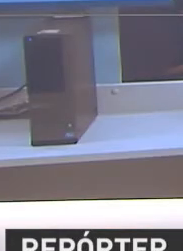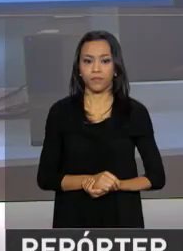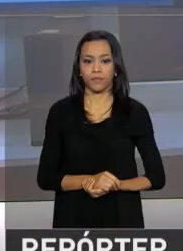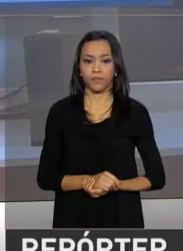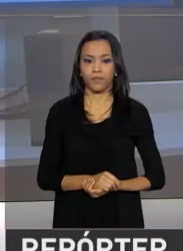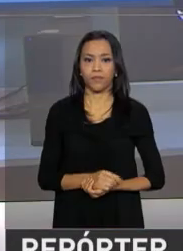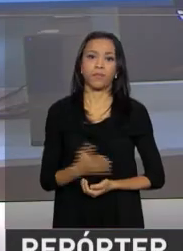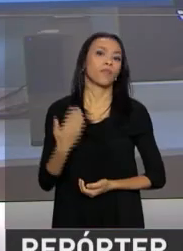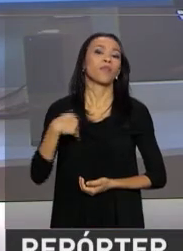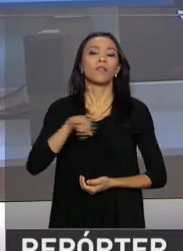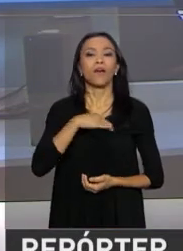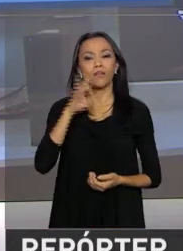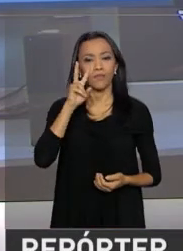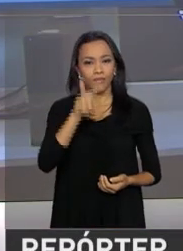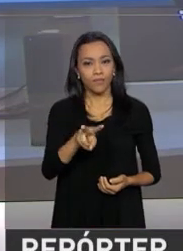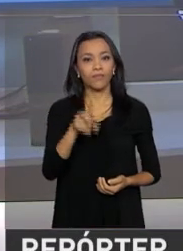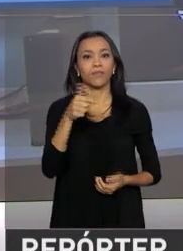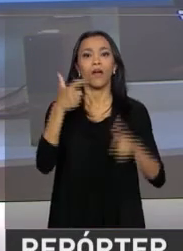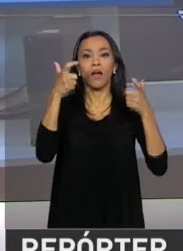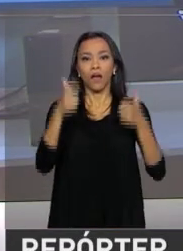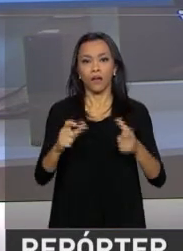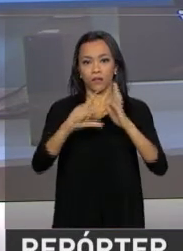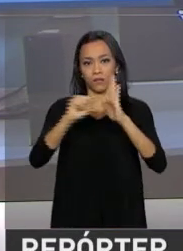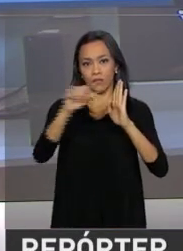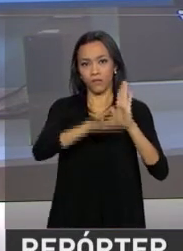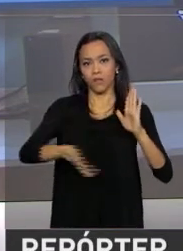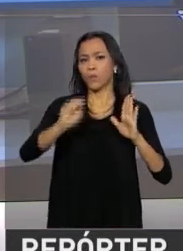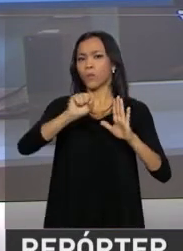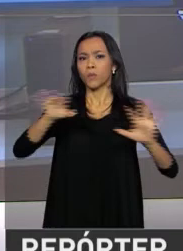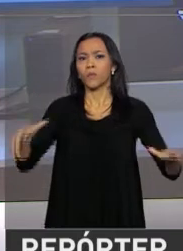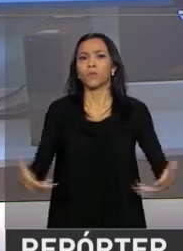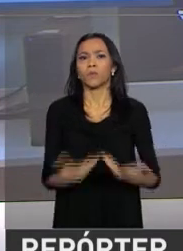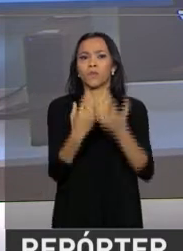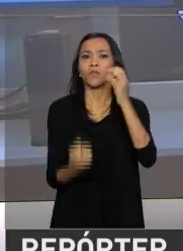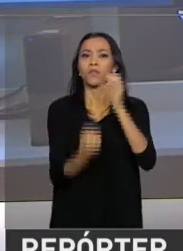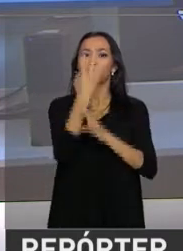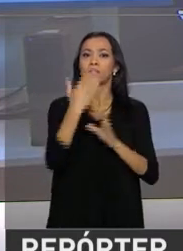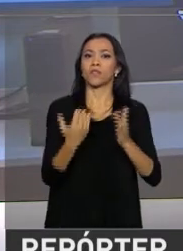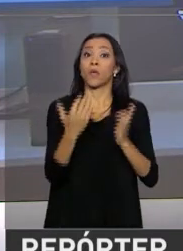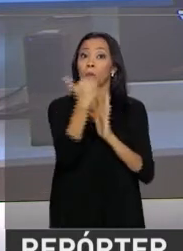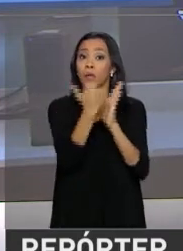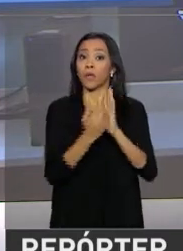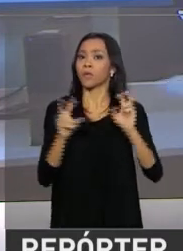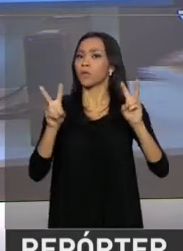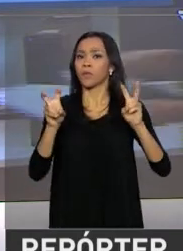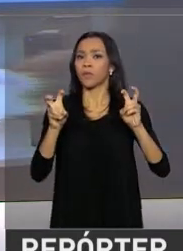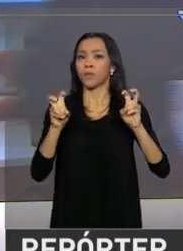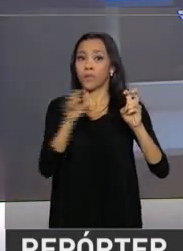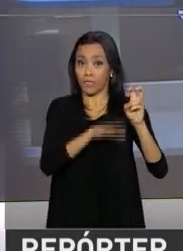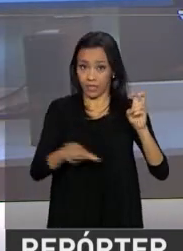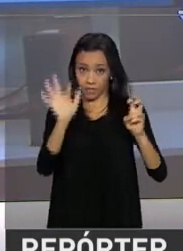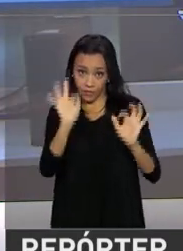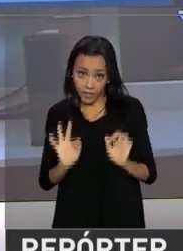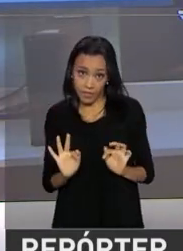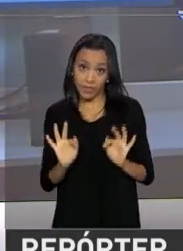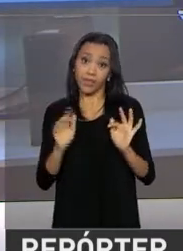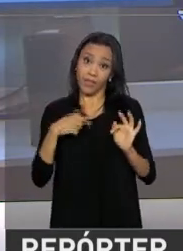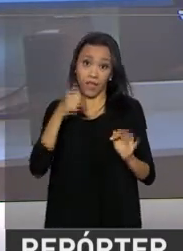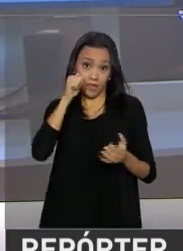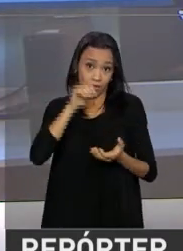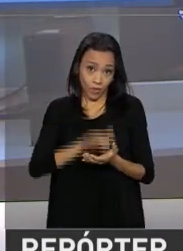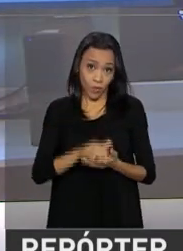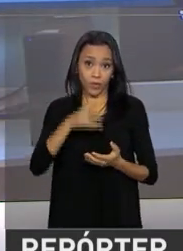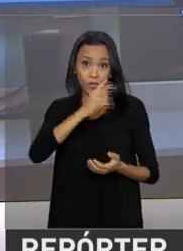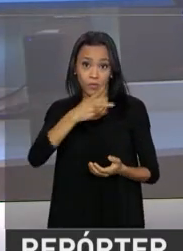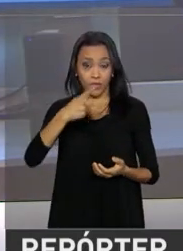nós acompanhamos ao vivo do palácio do planalto a cerimônia de lançamento do programa criança feliz o programa que terá a primeira dama marcela